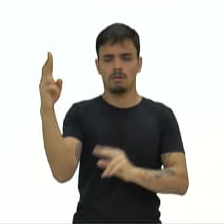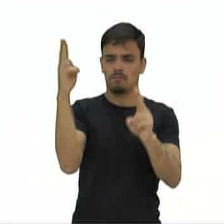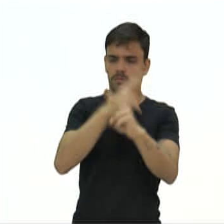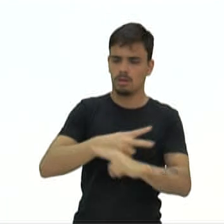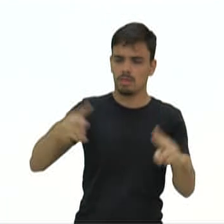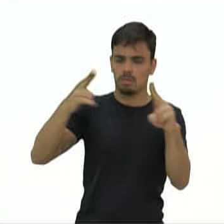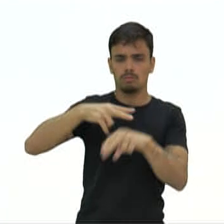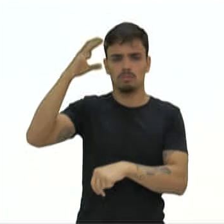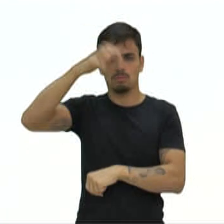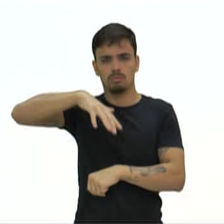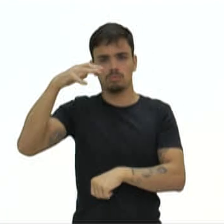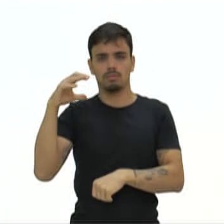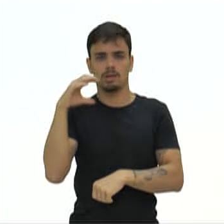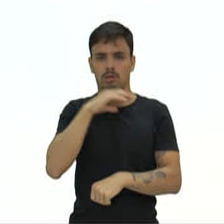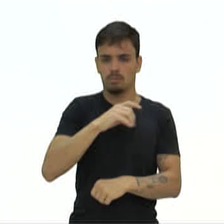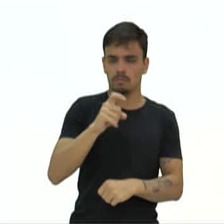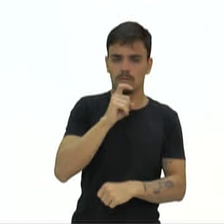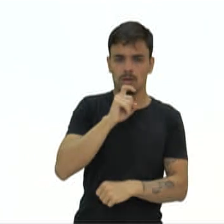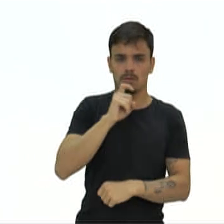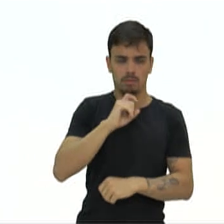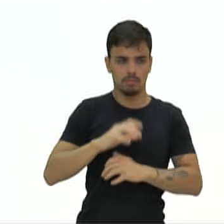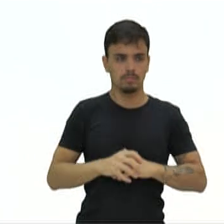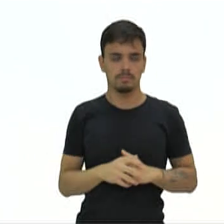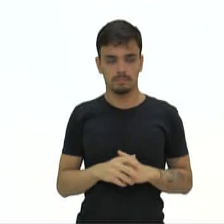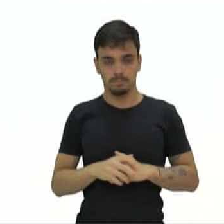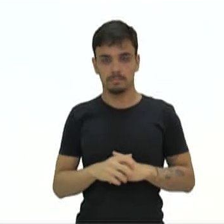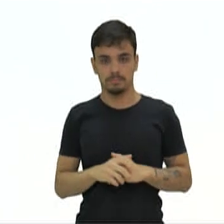chuva, calor, frio. Olha só,